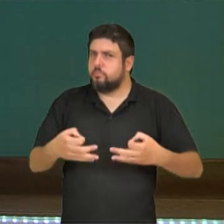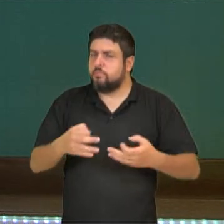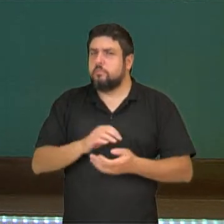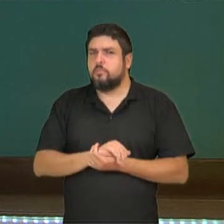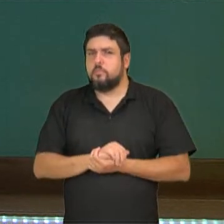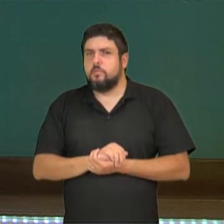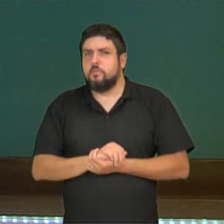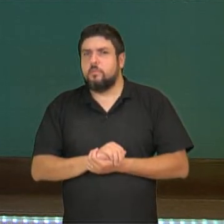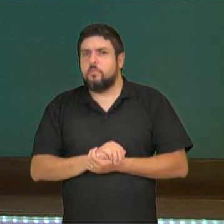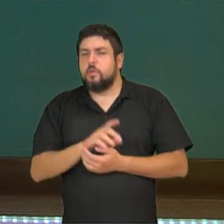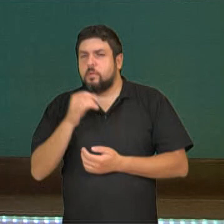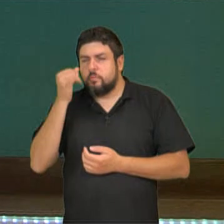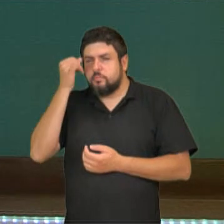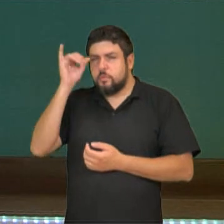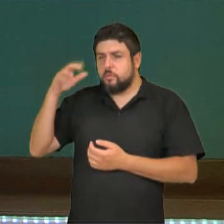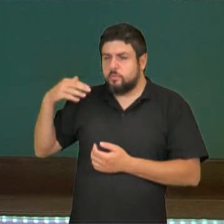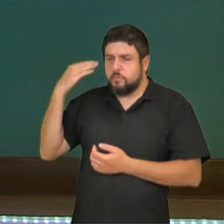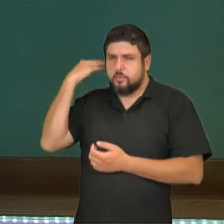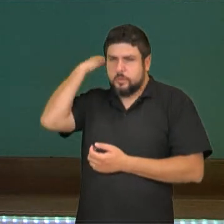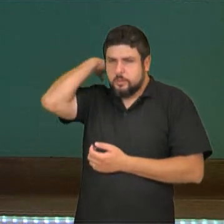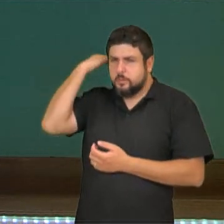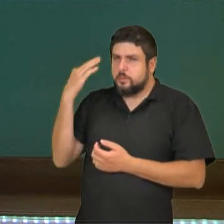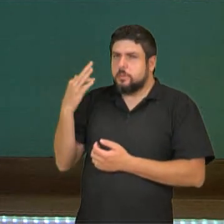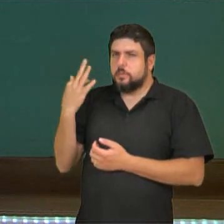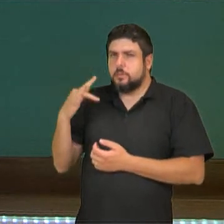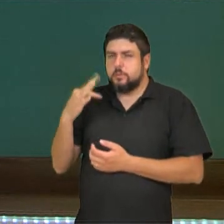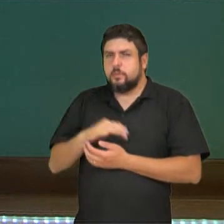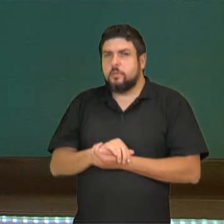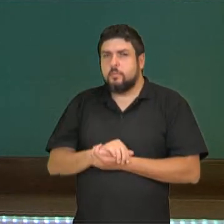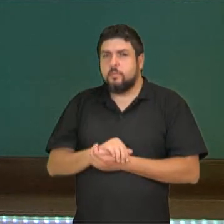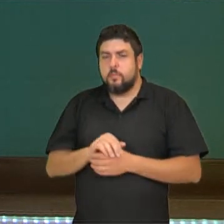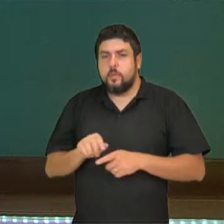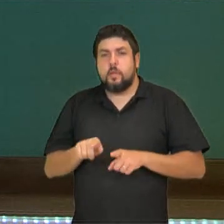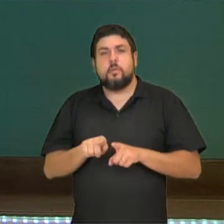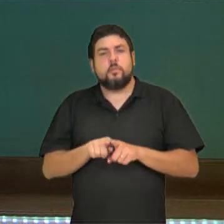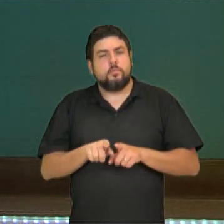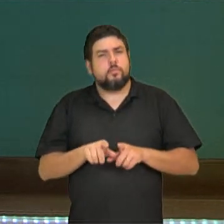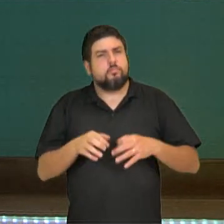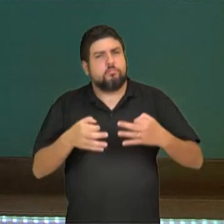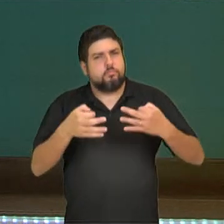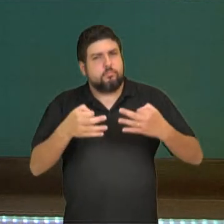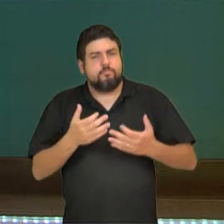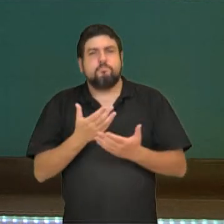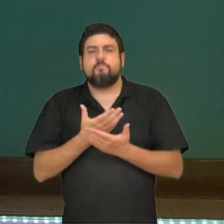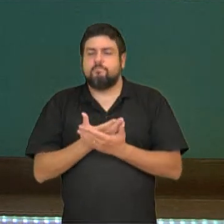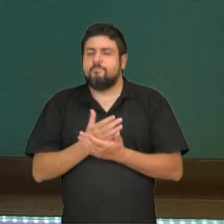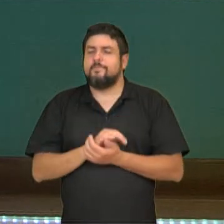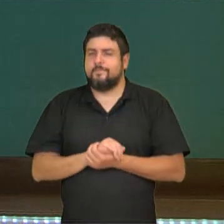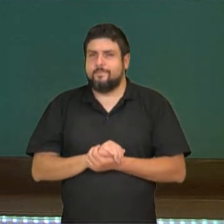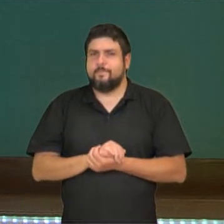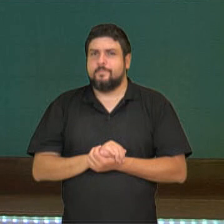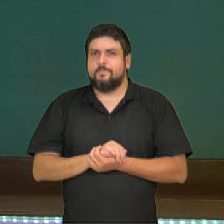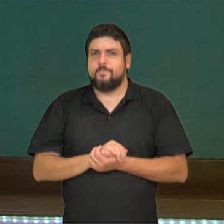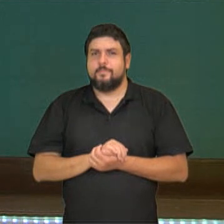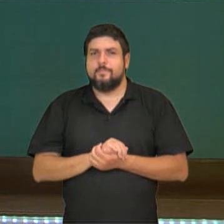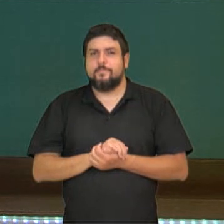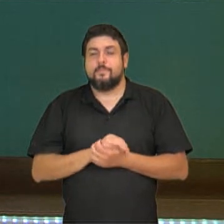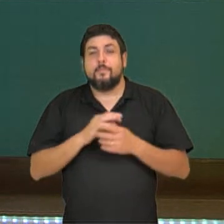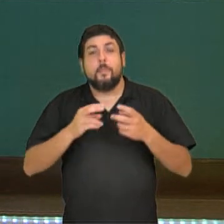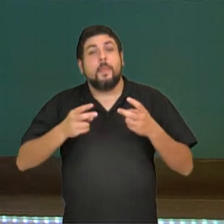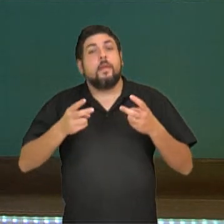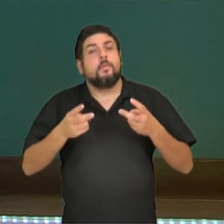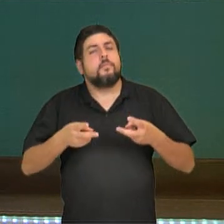dar dor nas suas costas, o material apoiado sobre essa mesa. Então, perceba que o ambiente,